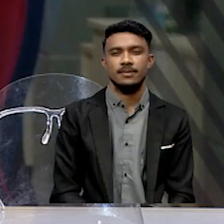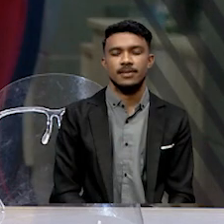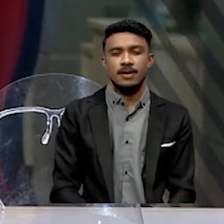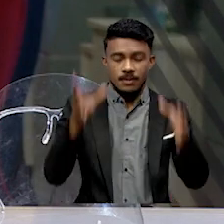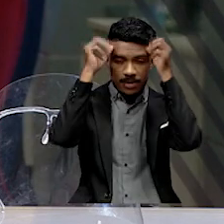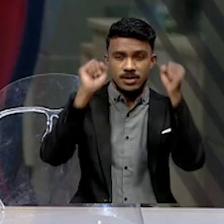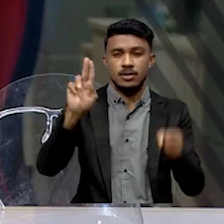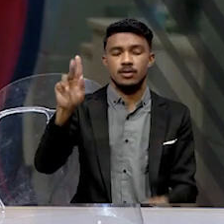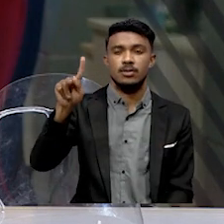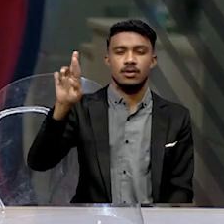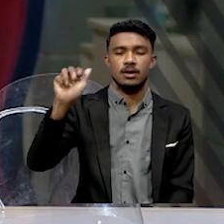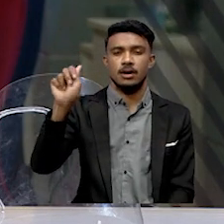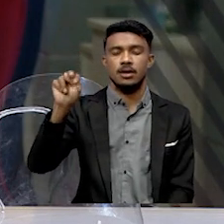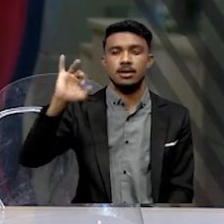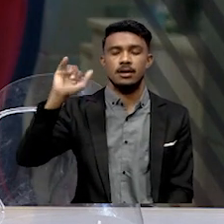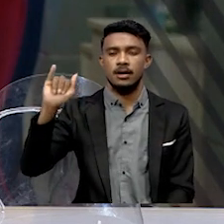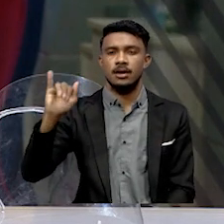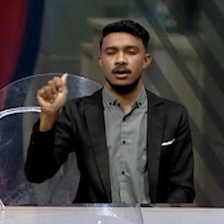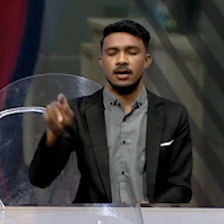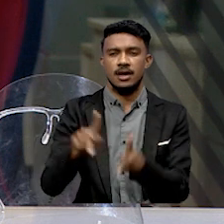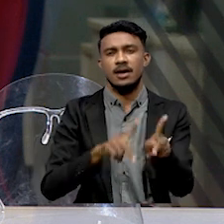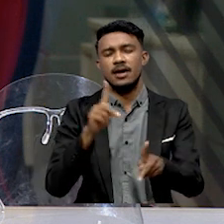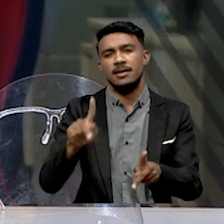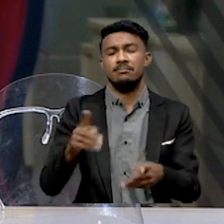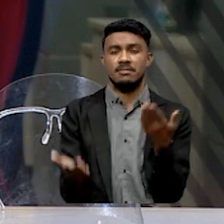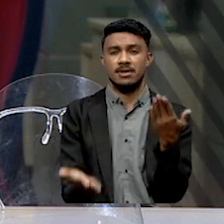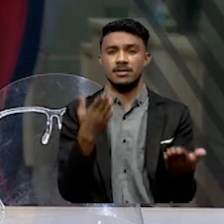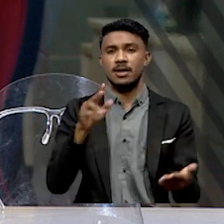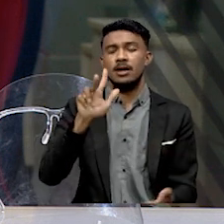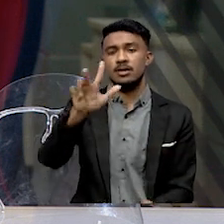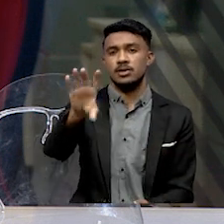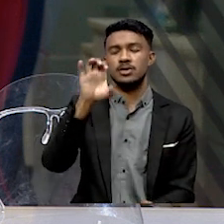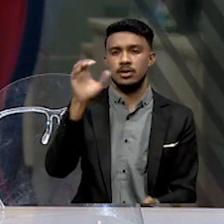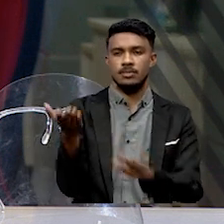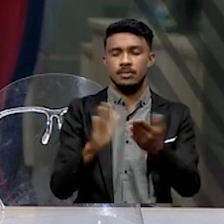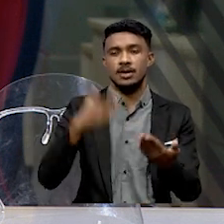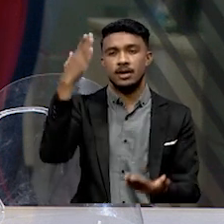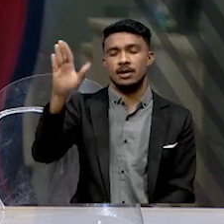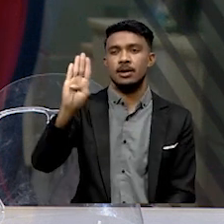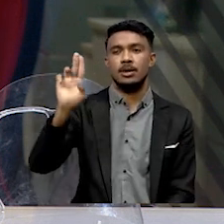Presidente Ucrânia atete, mais ou menos população civil atustolo, magmate e abuxa.